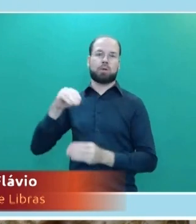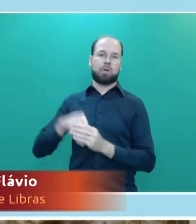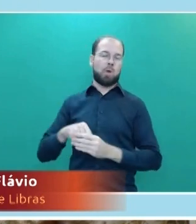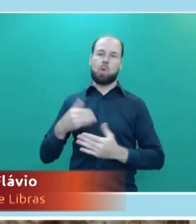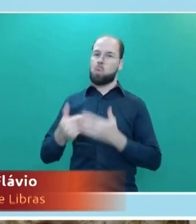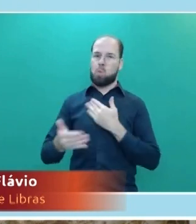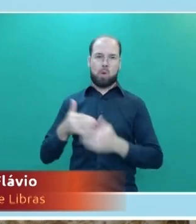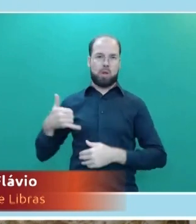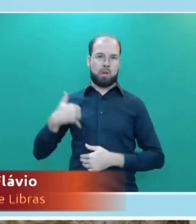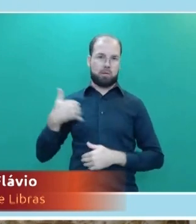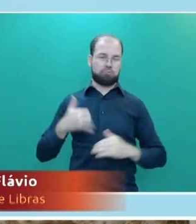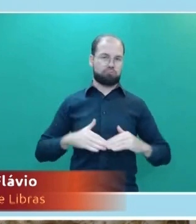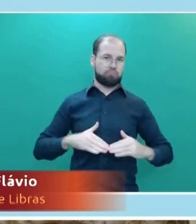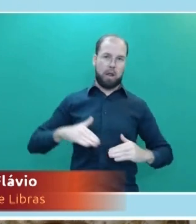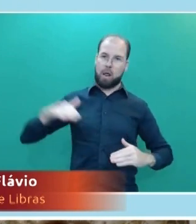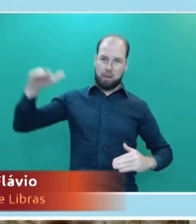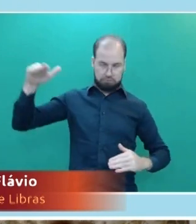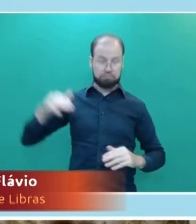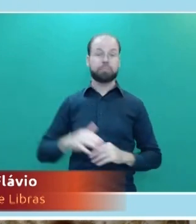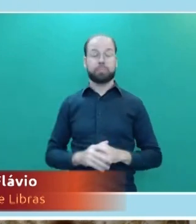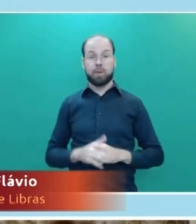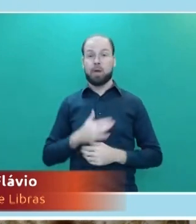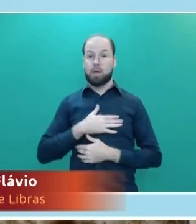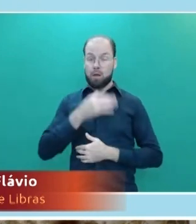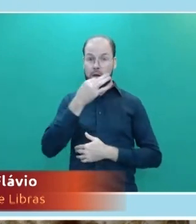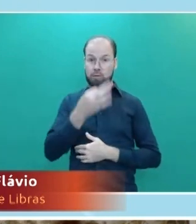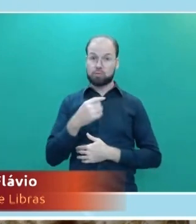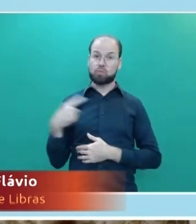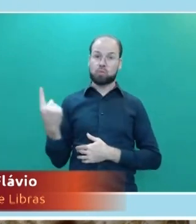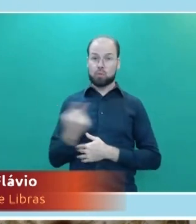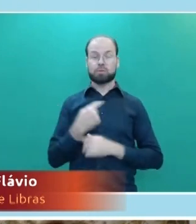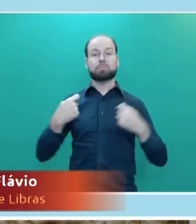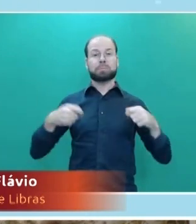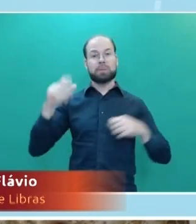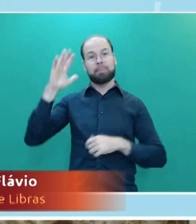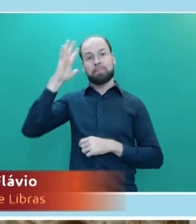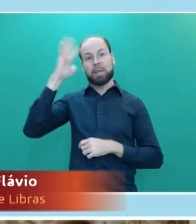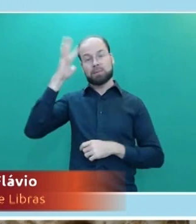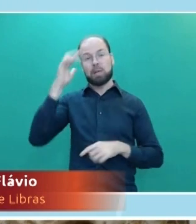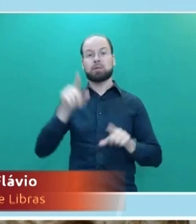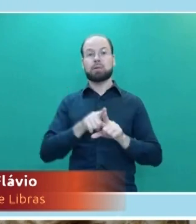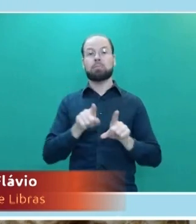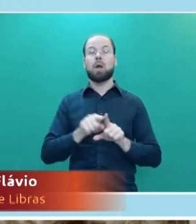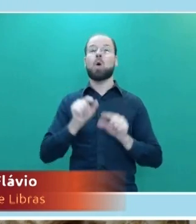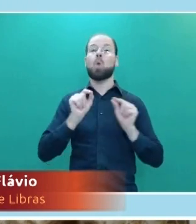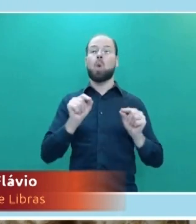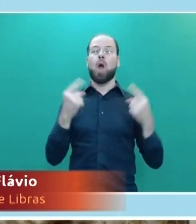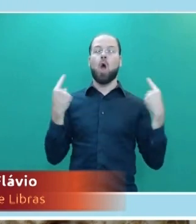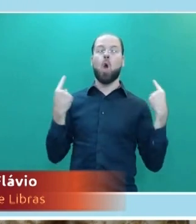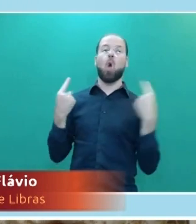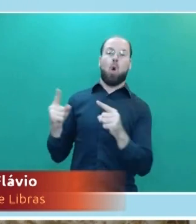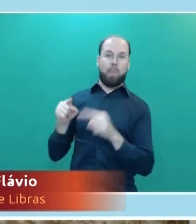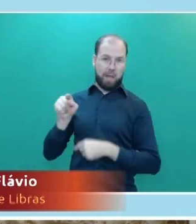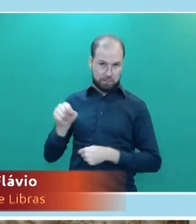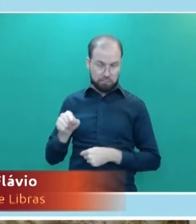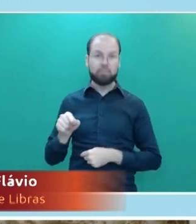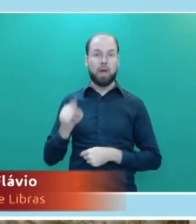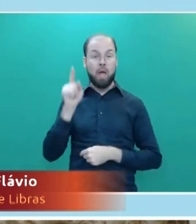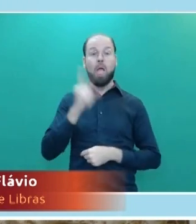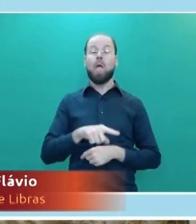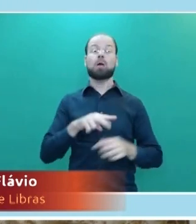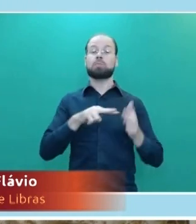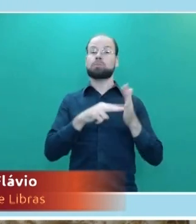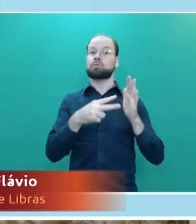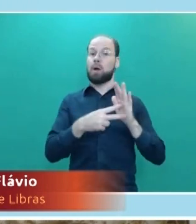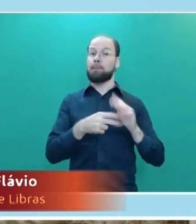E acho que a gente precisa pensar também nos combates a isso. E aí é poder estatal. A